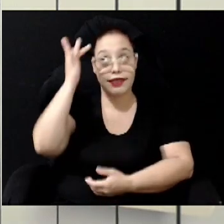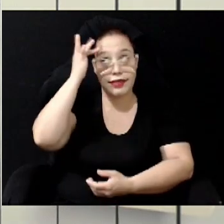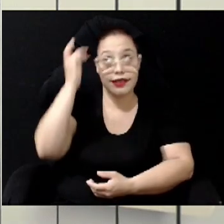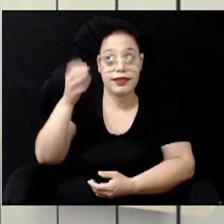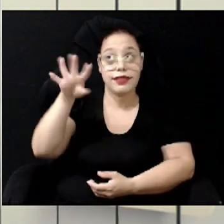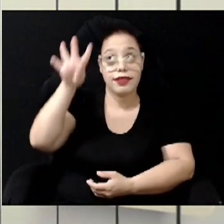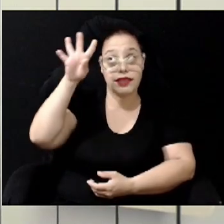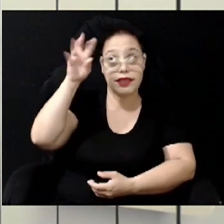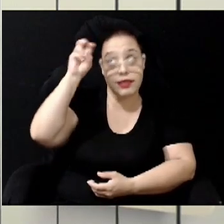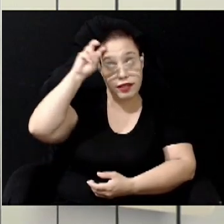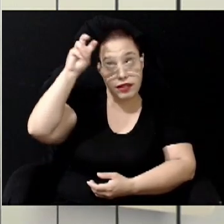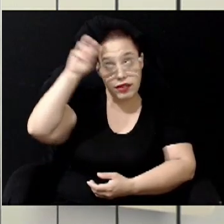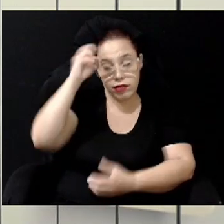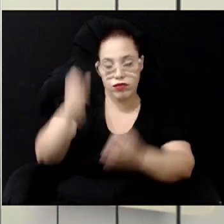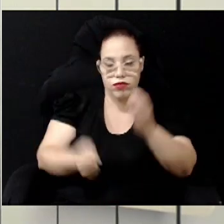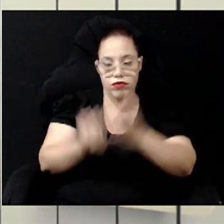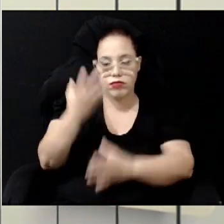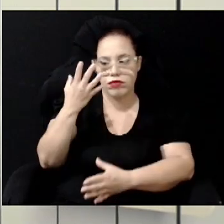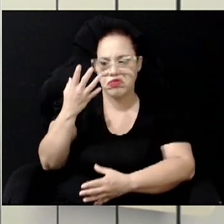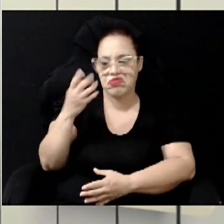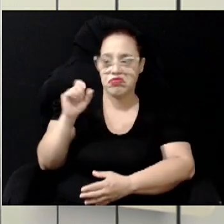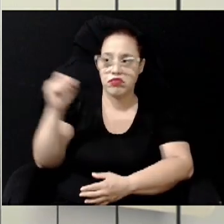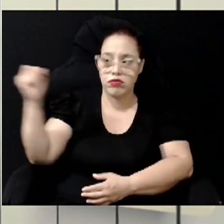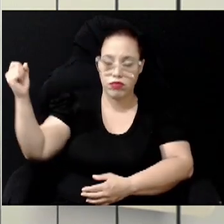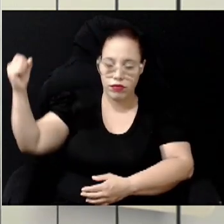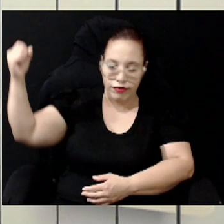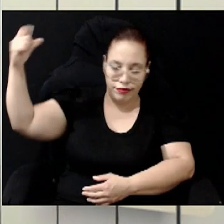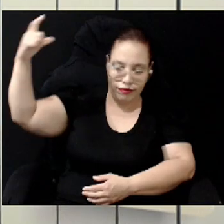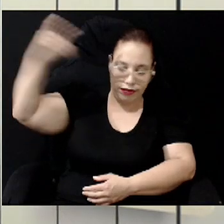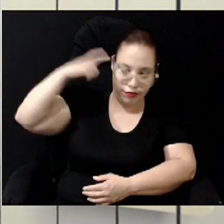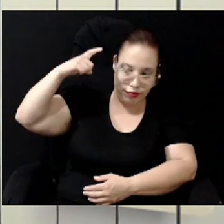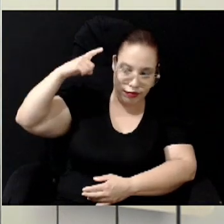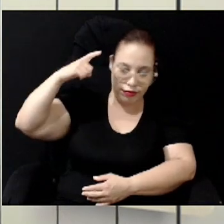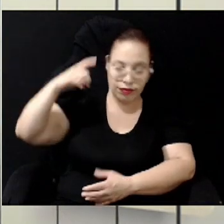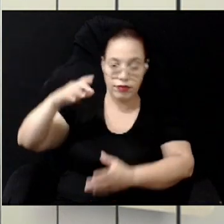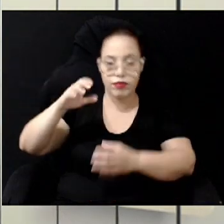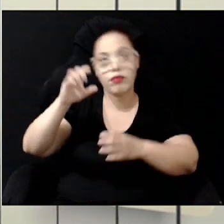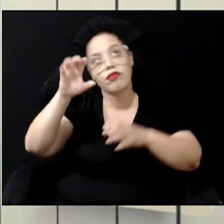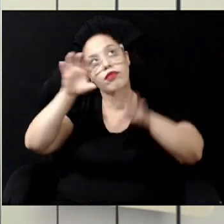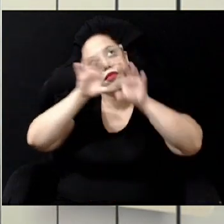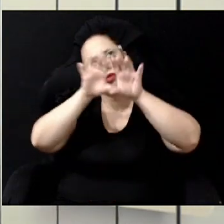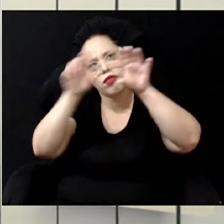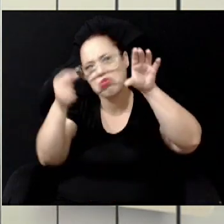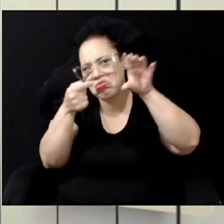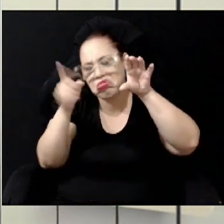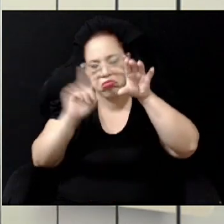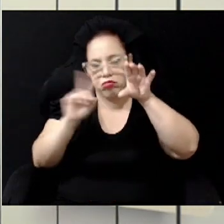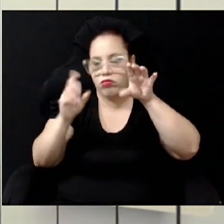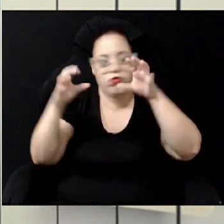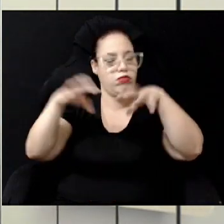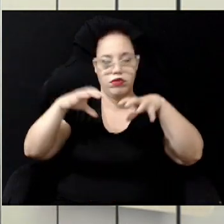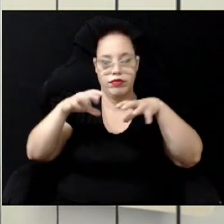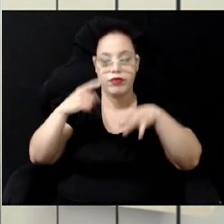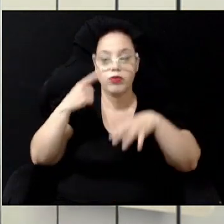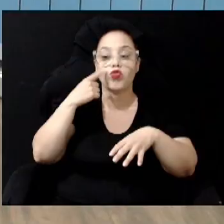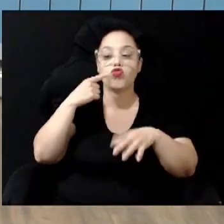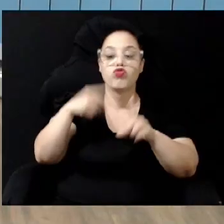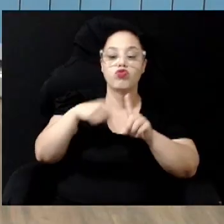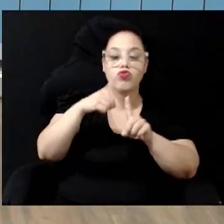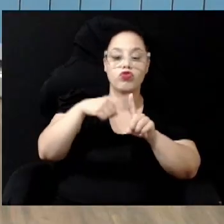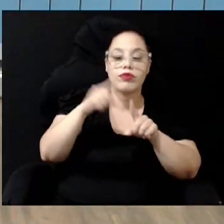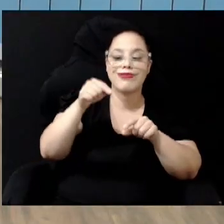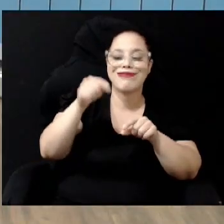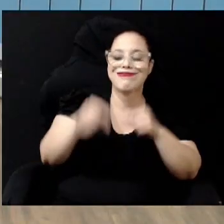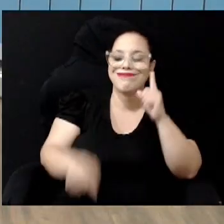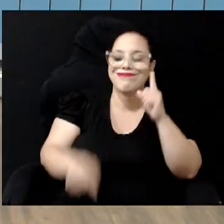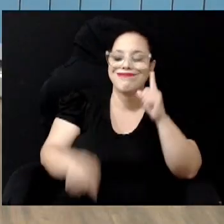sol aparece durante todo o dia, entre algumas nuvens, e não deve chover. Vamos às temperaturas, porque elas já estão aqui na minha